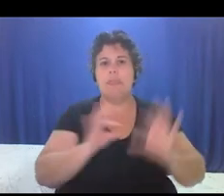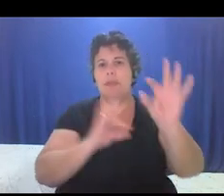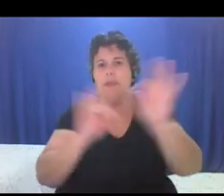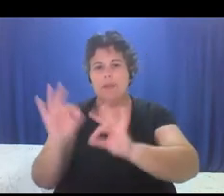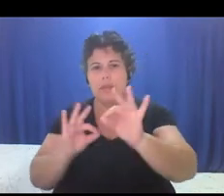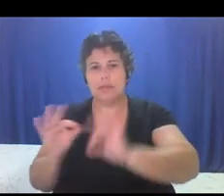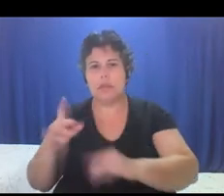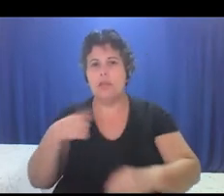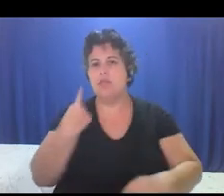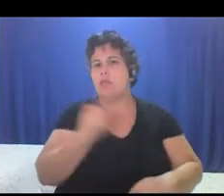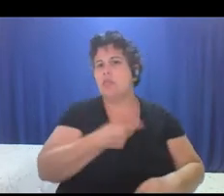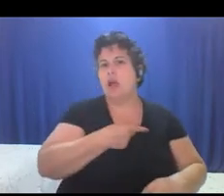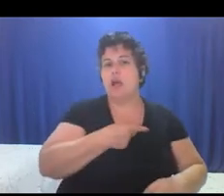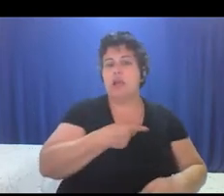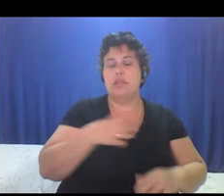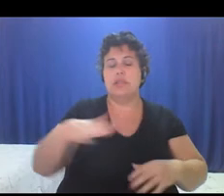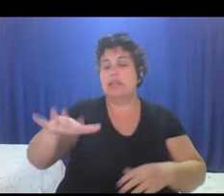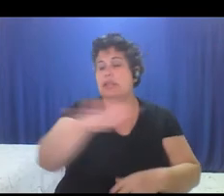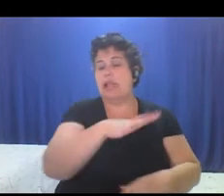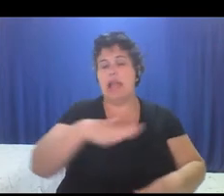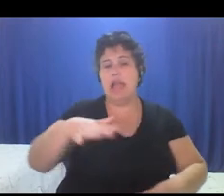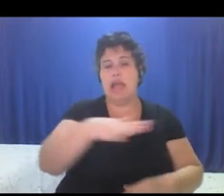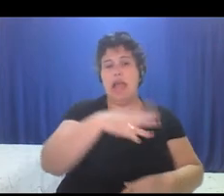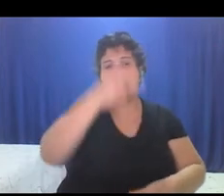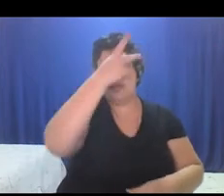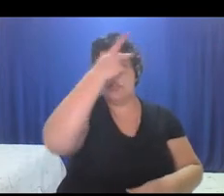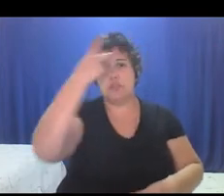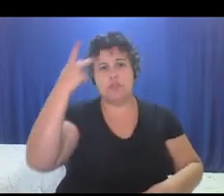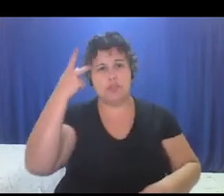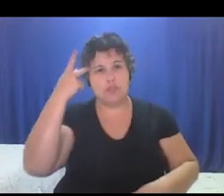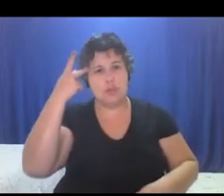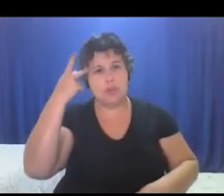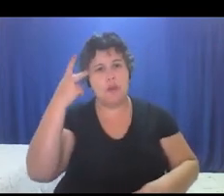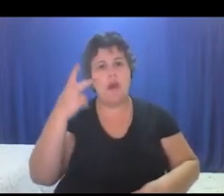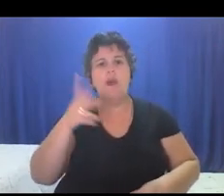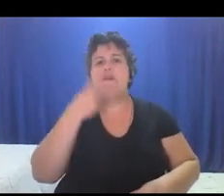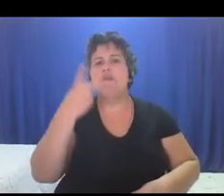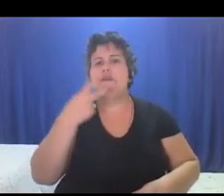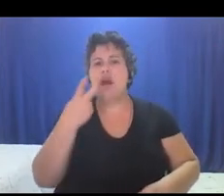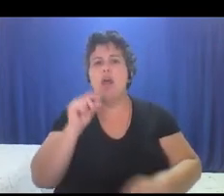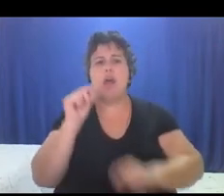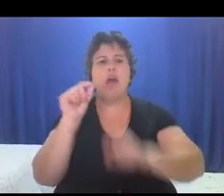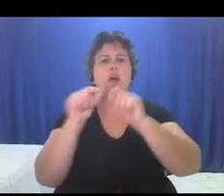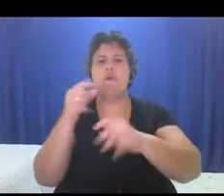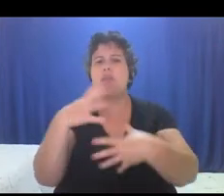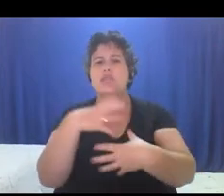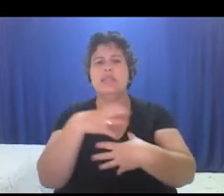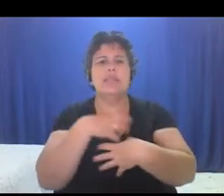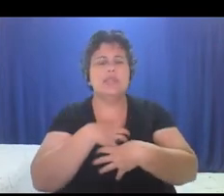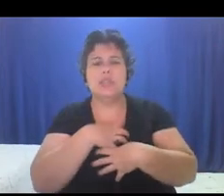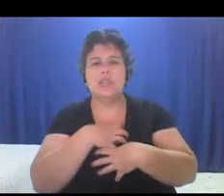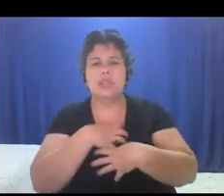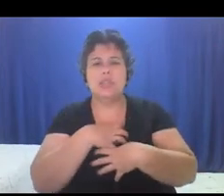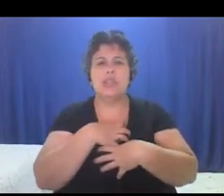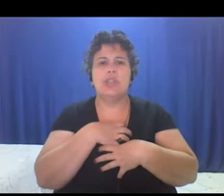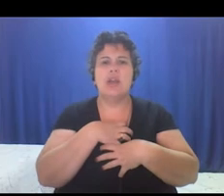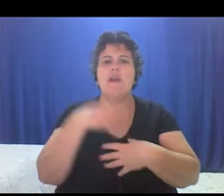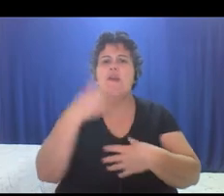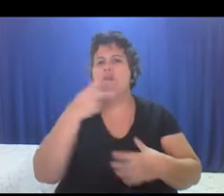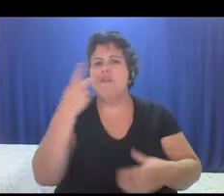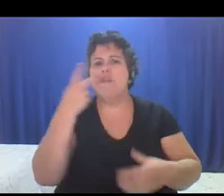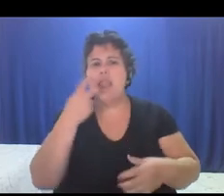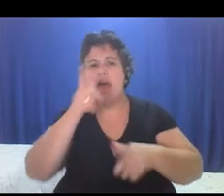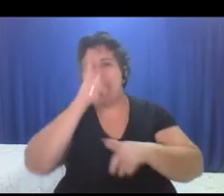de people, para que a gente tenha momento para falar sobre o que a gente está sentindo, para que a gente tenha um momento para falar sobre. Para que a gente possa